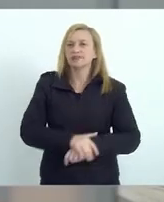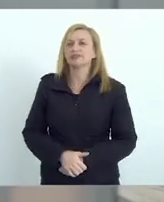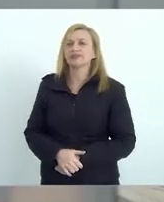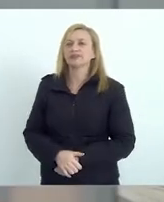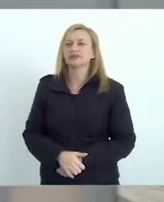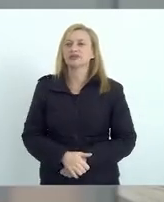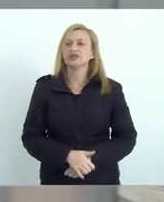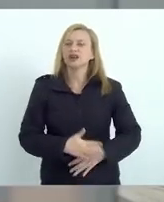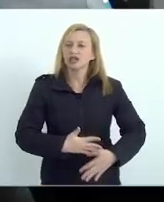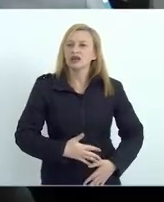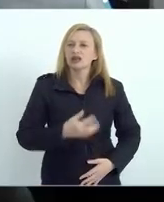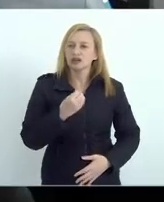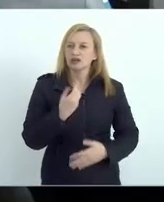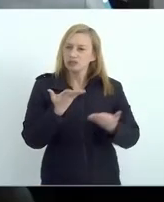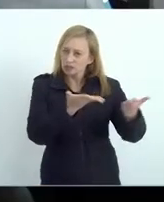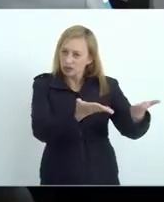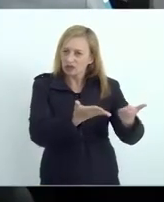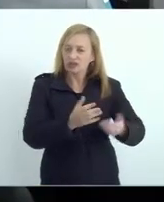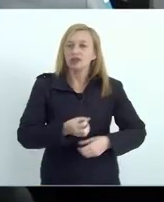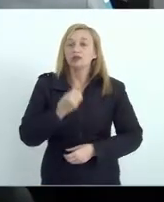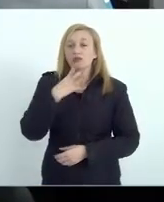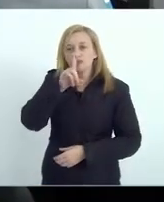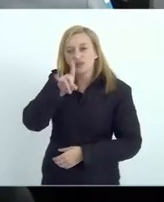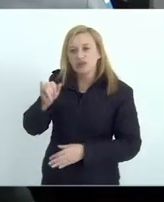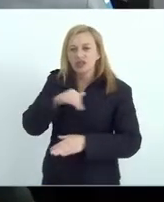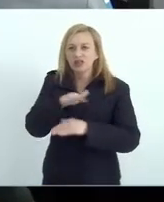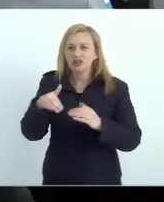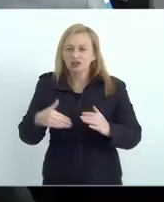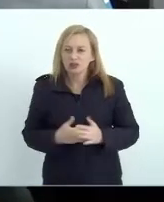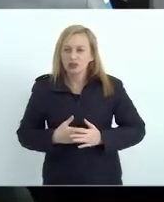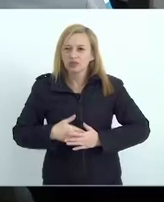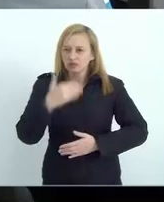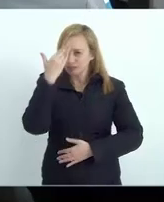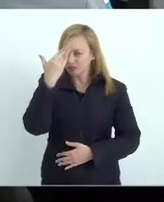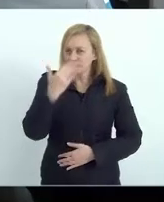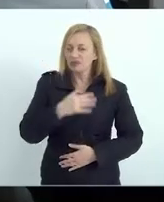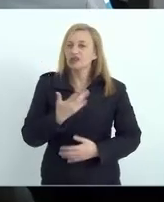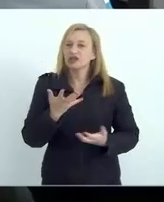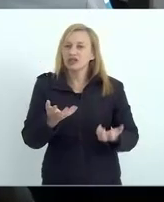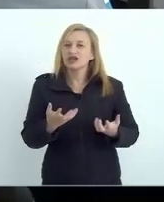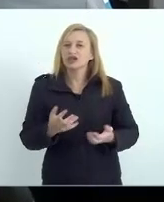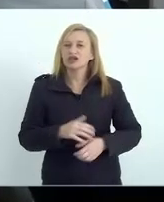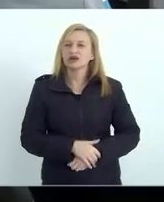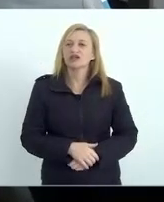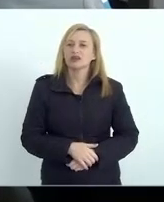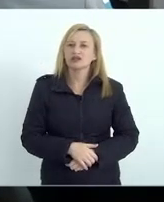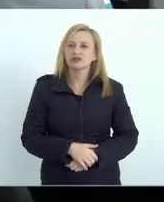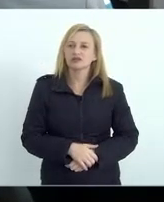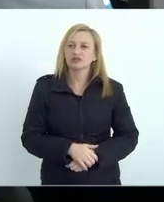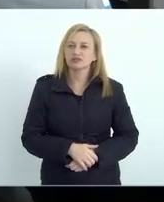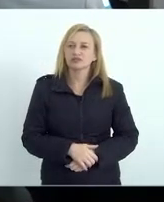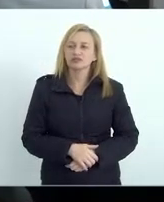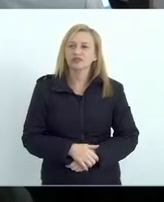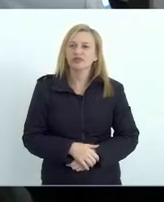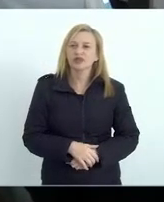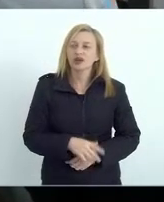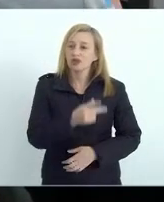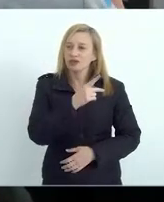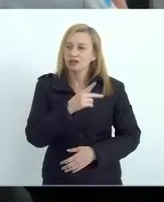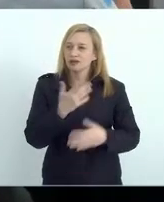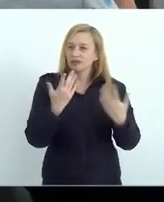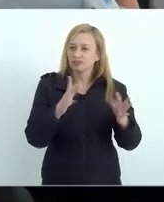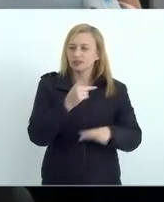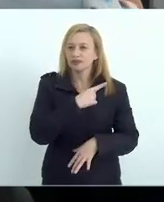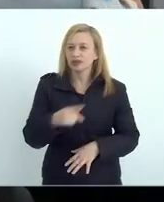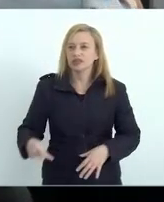trazer tá com a senhora deputada Obrigada Bom dia a todas e todos eu quero cumprimentar aqui o nosso presidente da